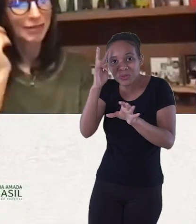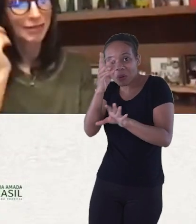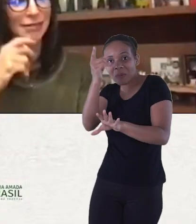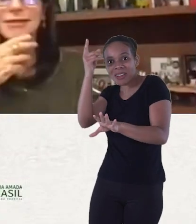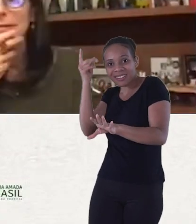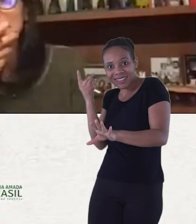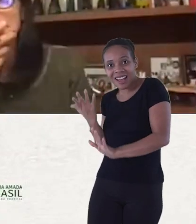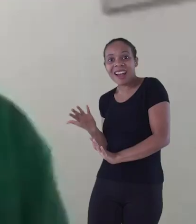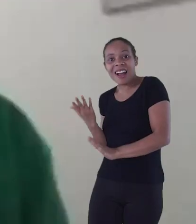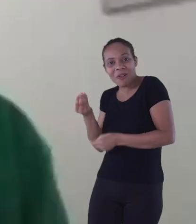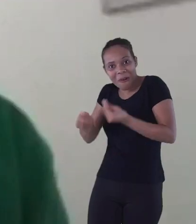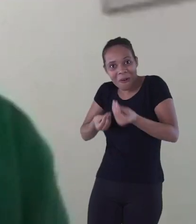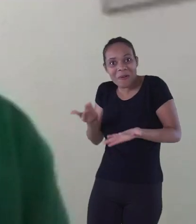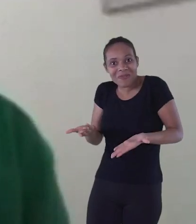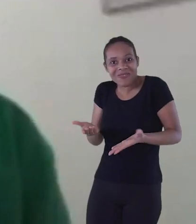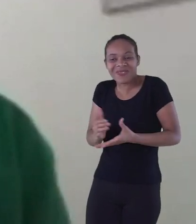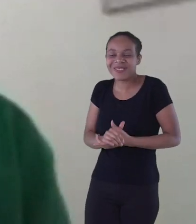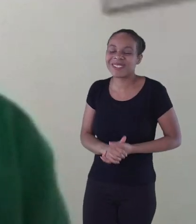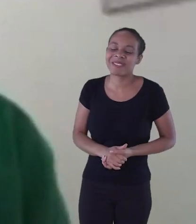certeza.